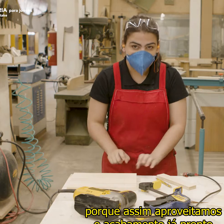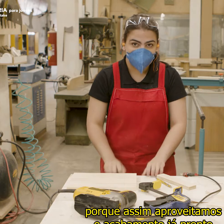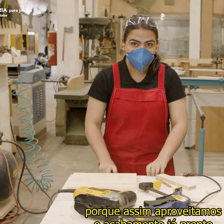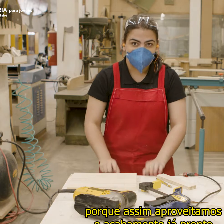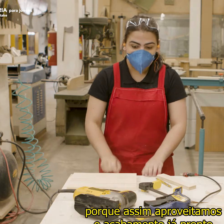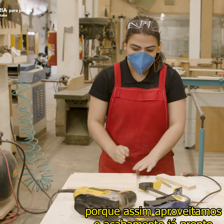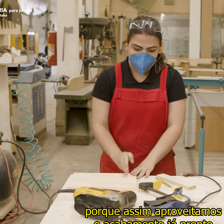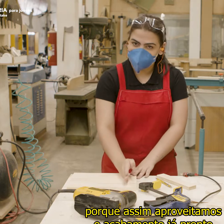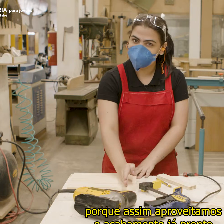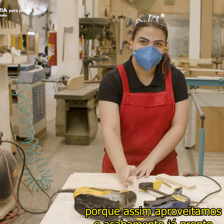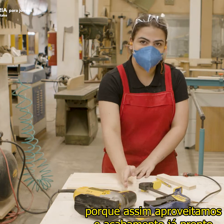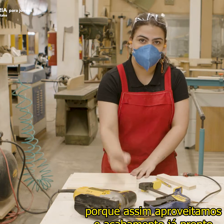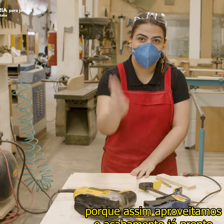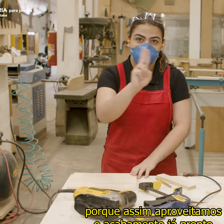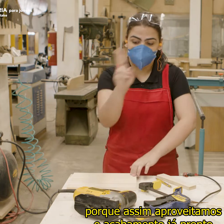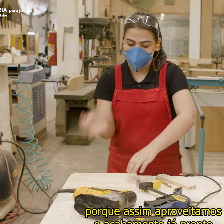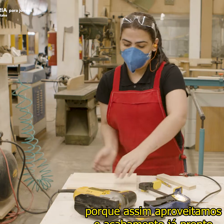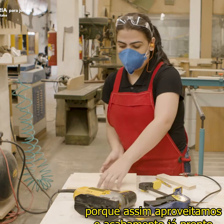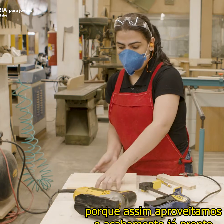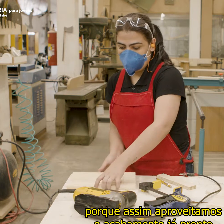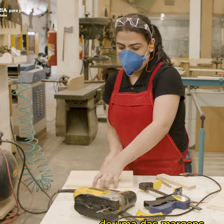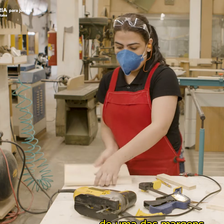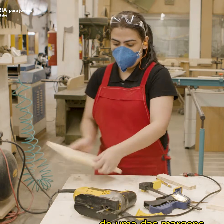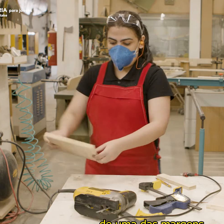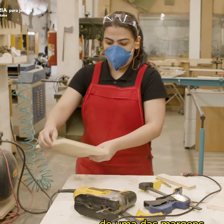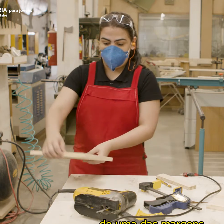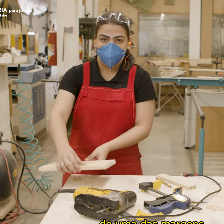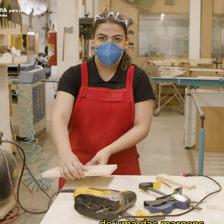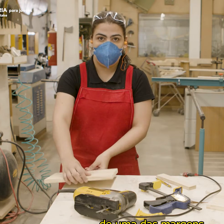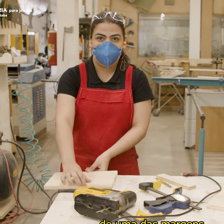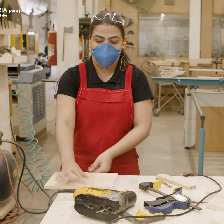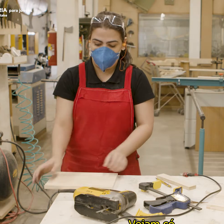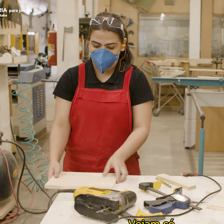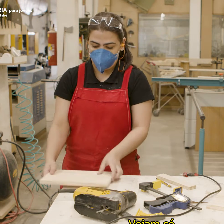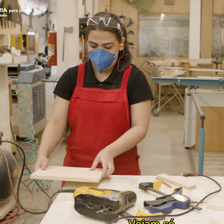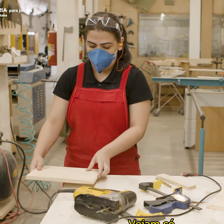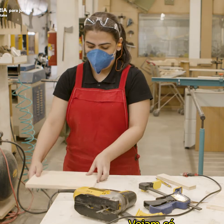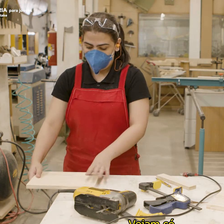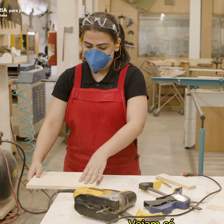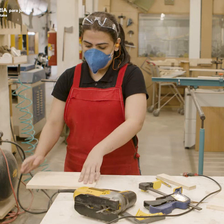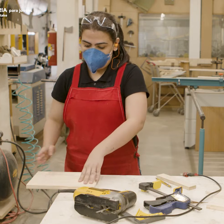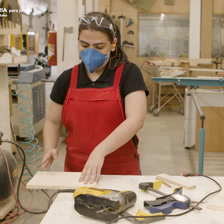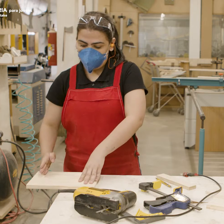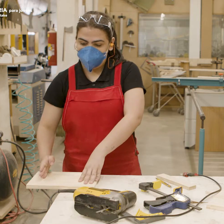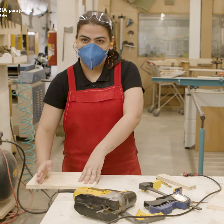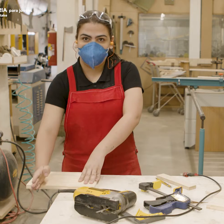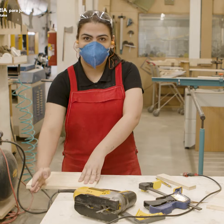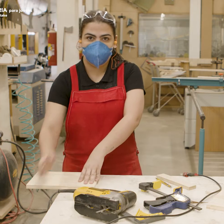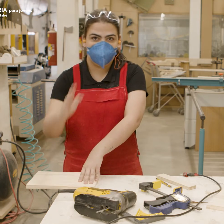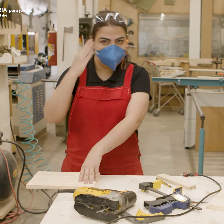porque assim aproveitamos o acabamento já pronto de uma das margens. Vejam só!